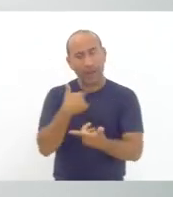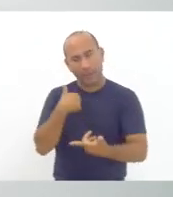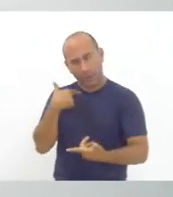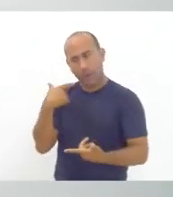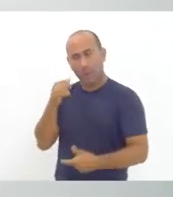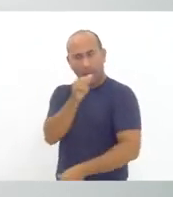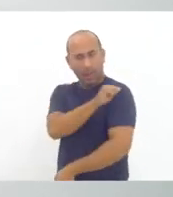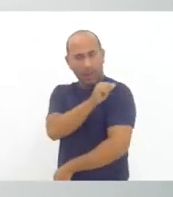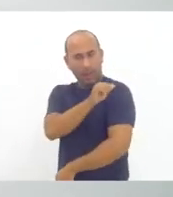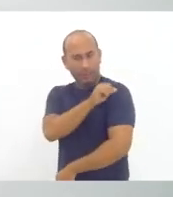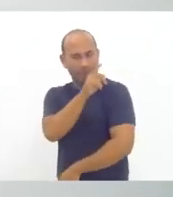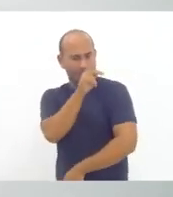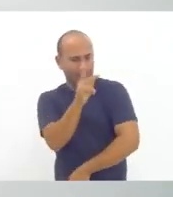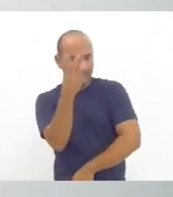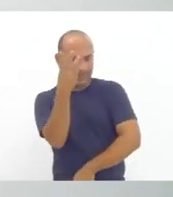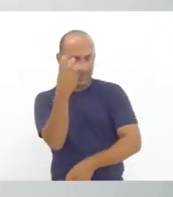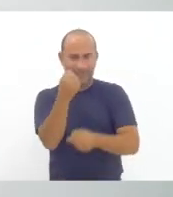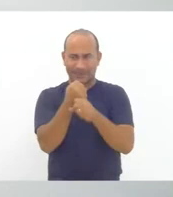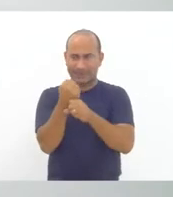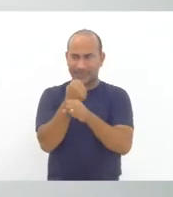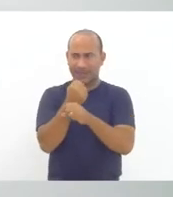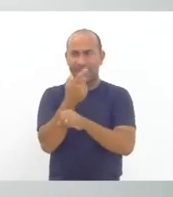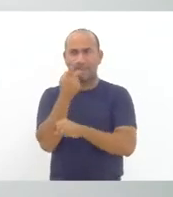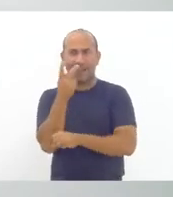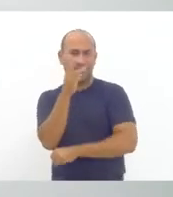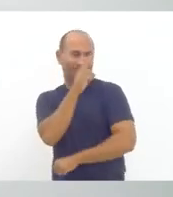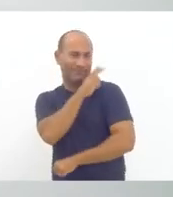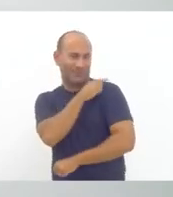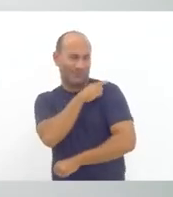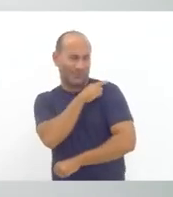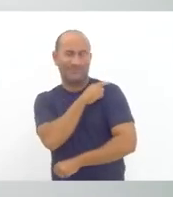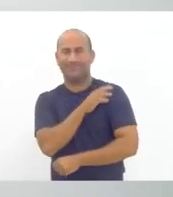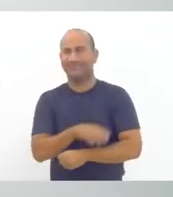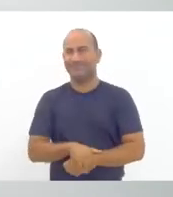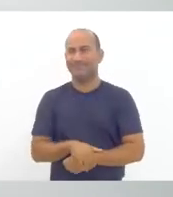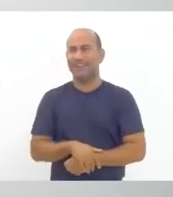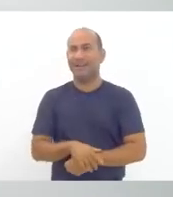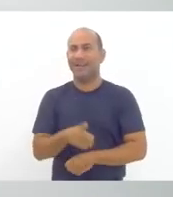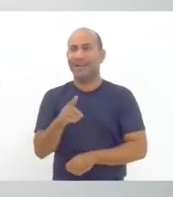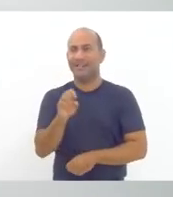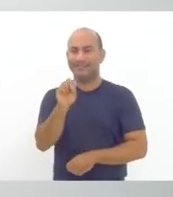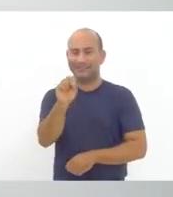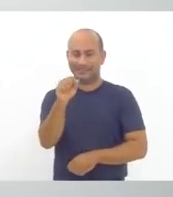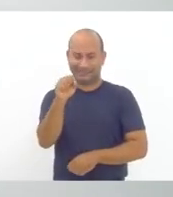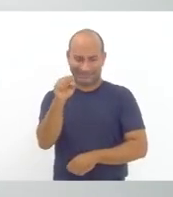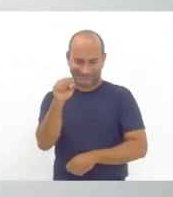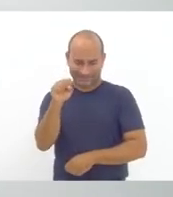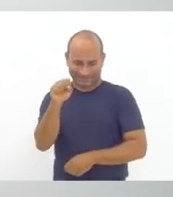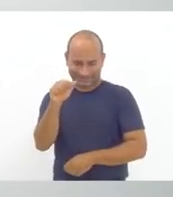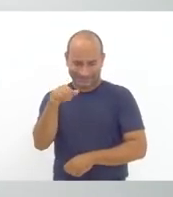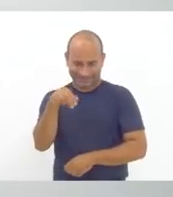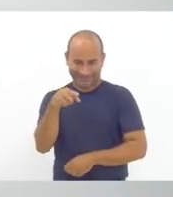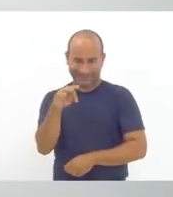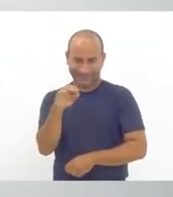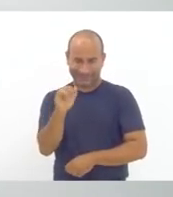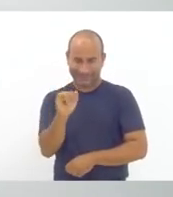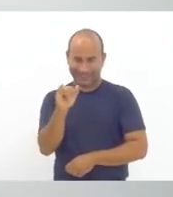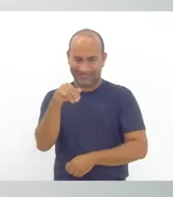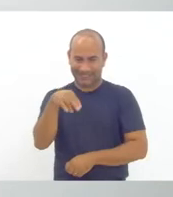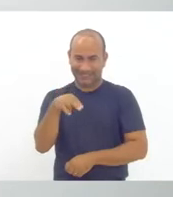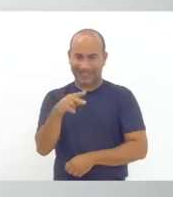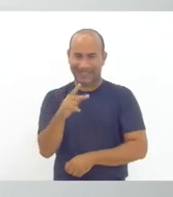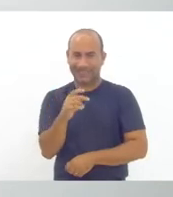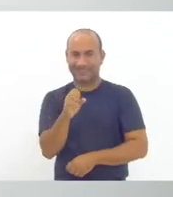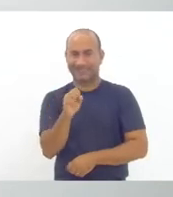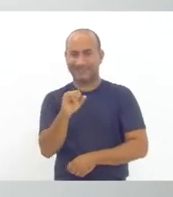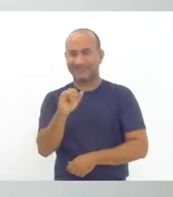durante três anos no meu época chamava Segundo Grau né Chico lá no colégio Santo Inácio e ele era o é ainda maior